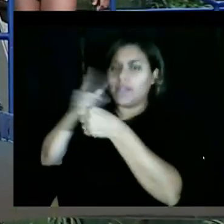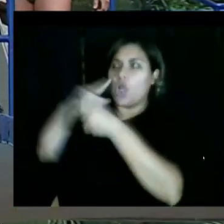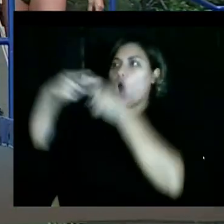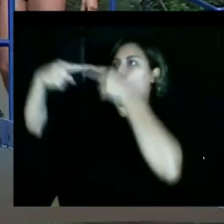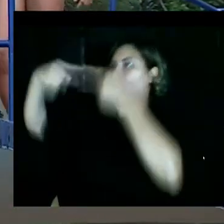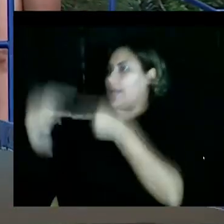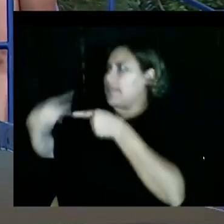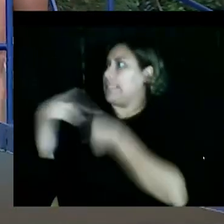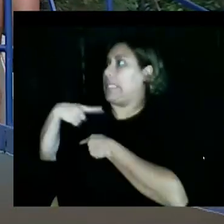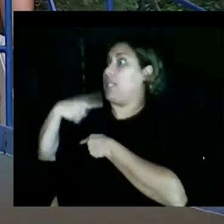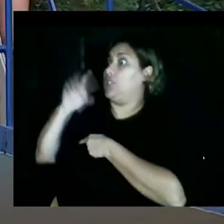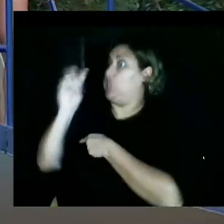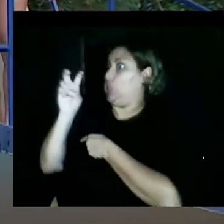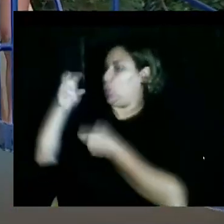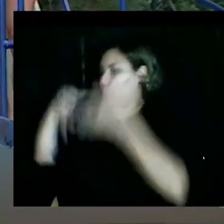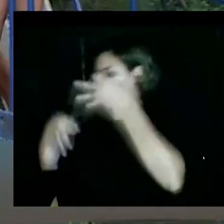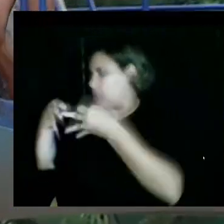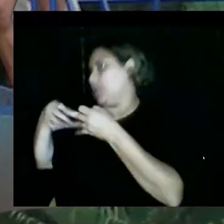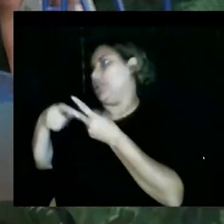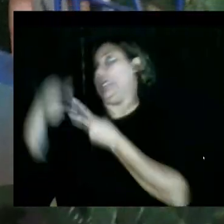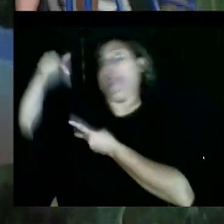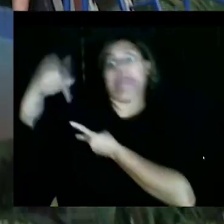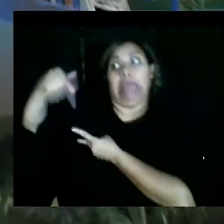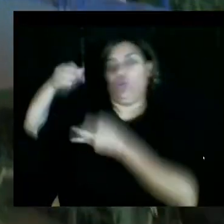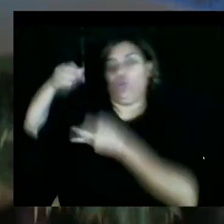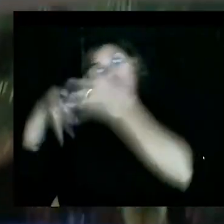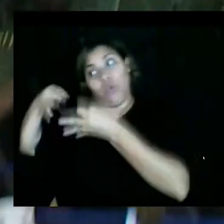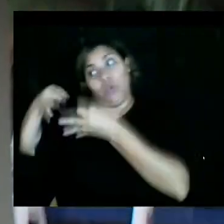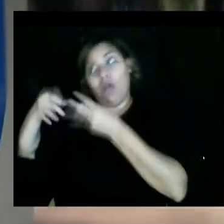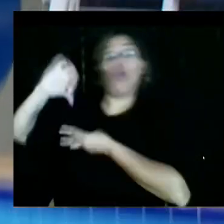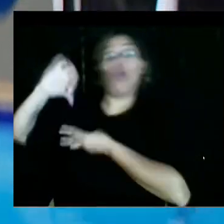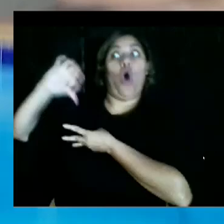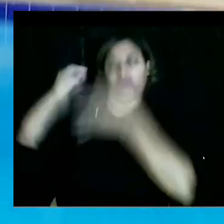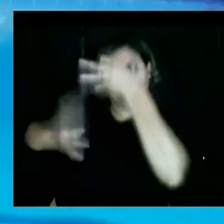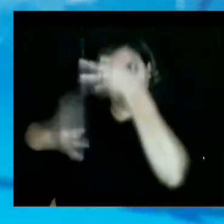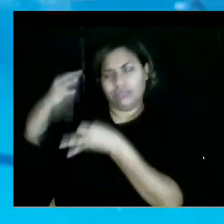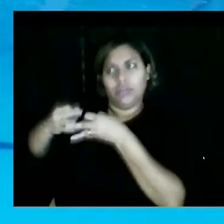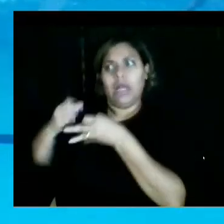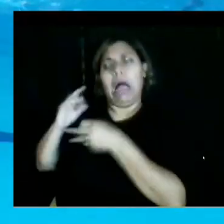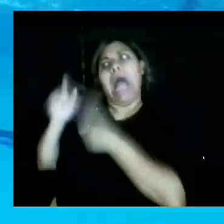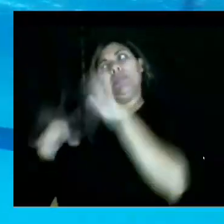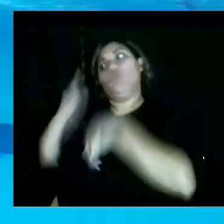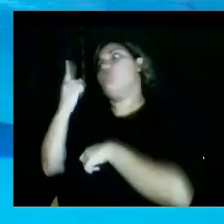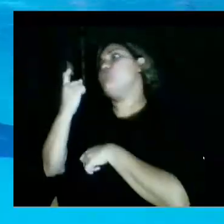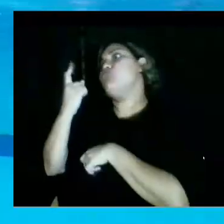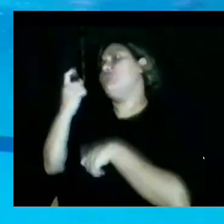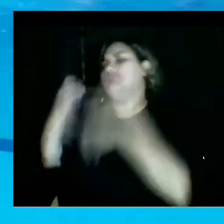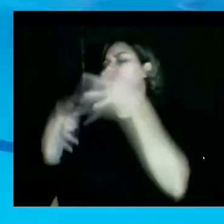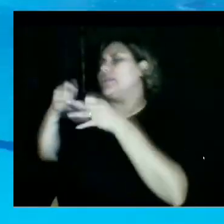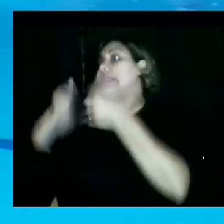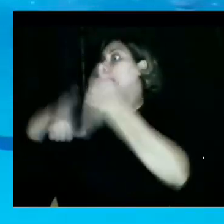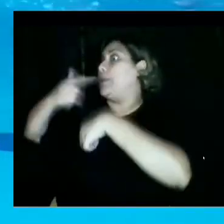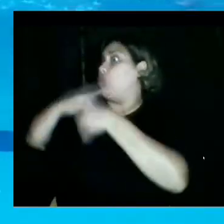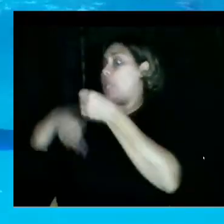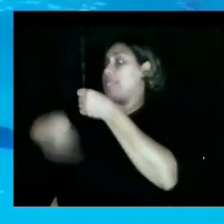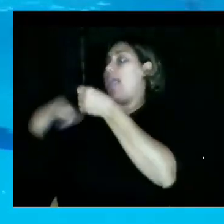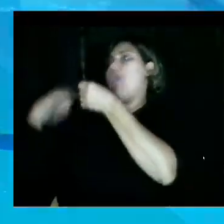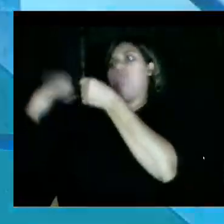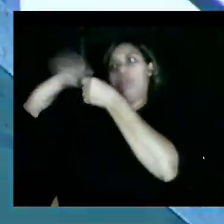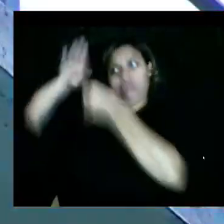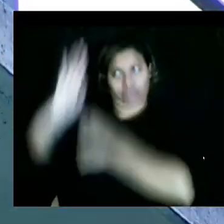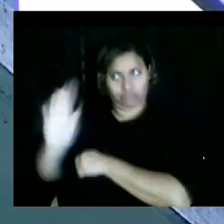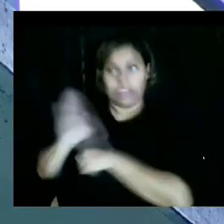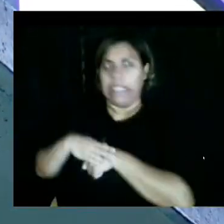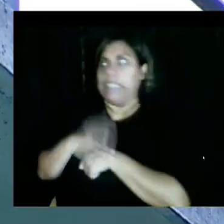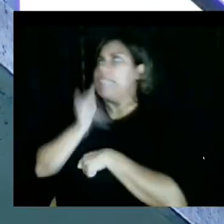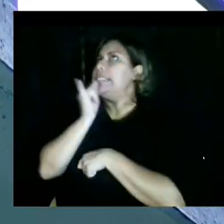com 7 juízes, com 9 juízes, até com 11 juízes, depende do nível da competição. E o que faz? Por exemplo,